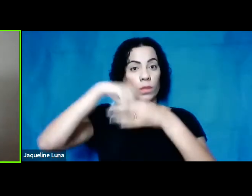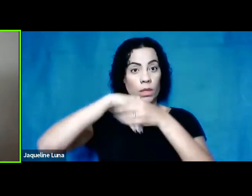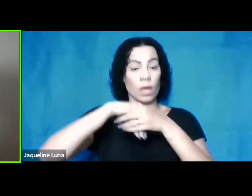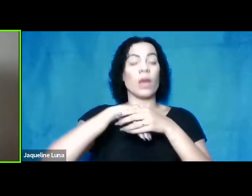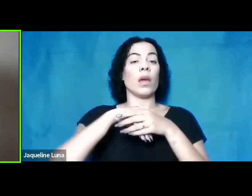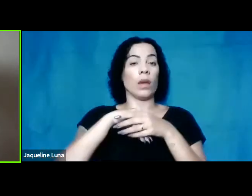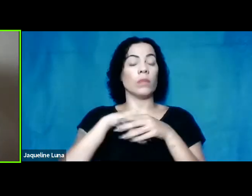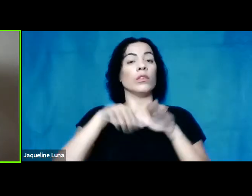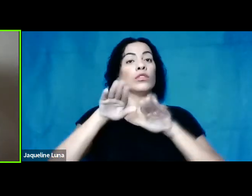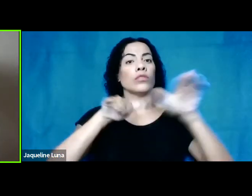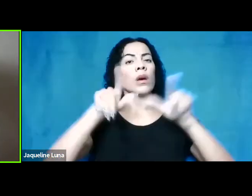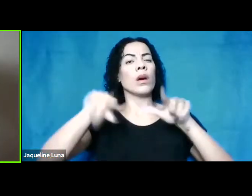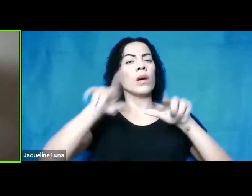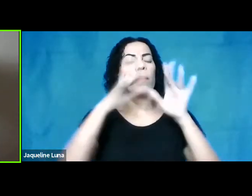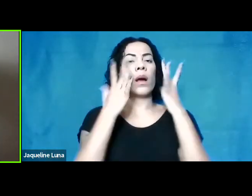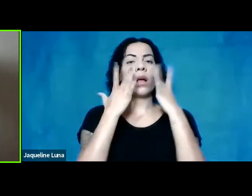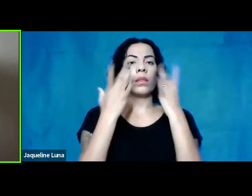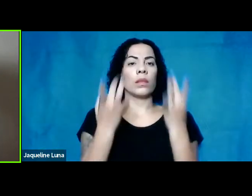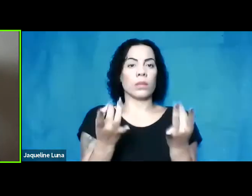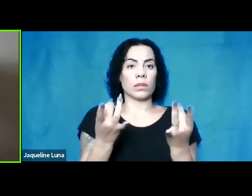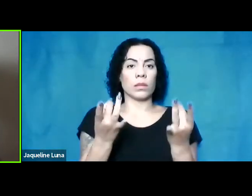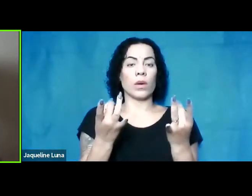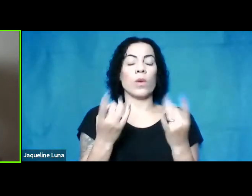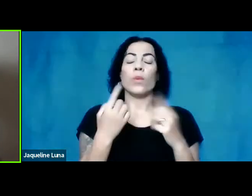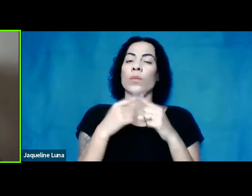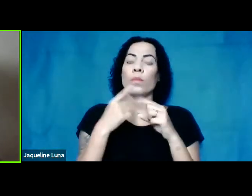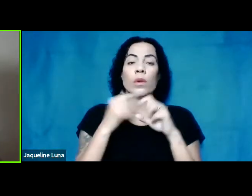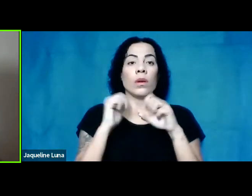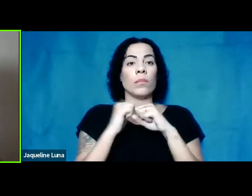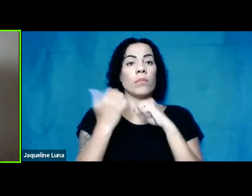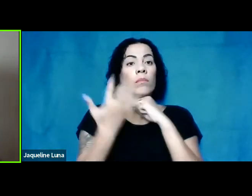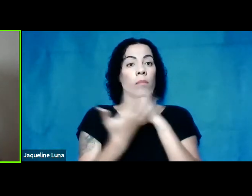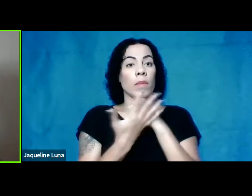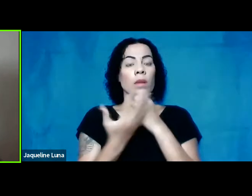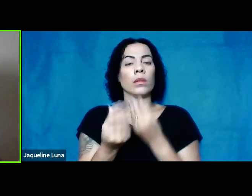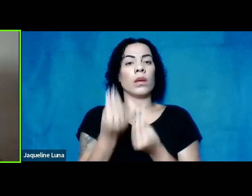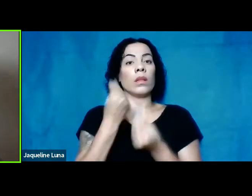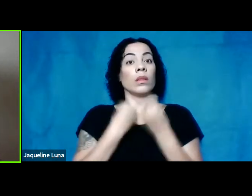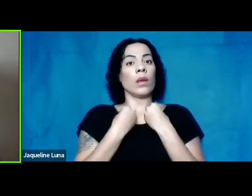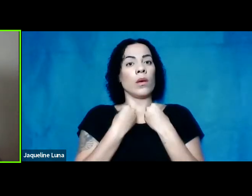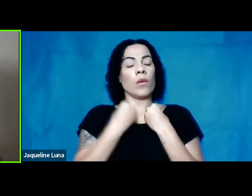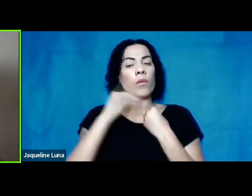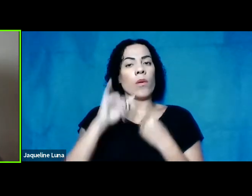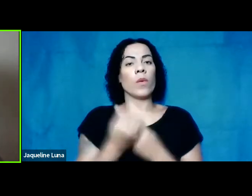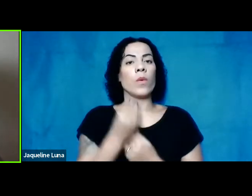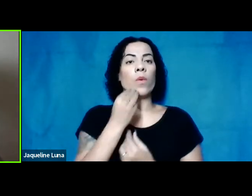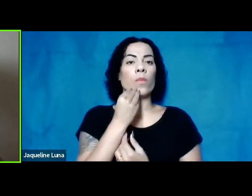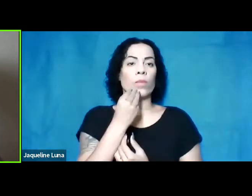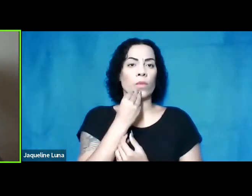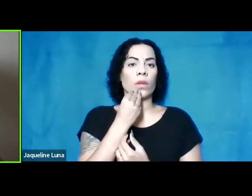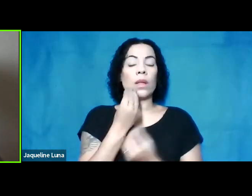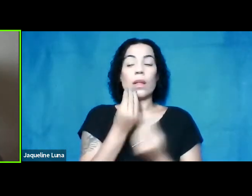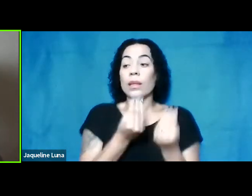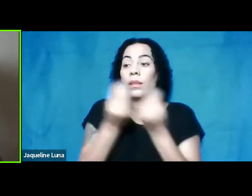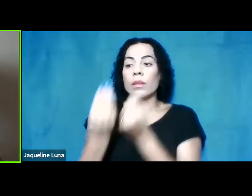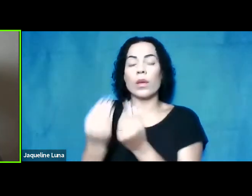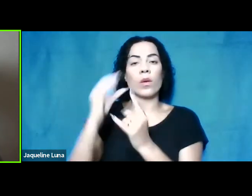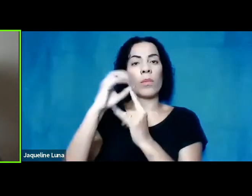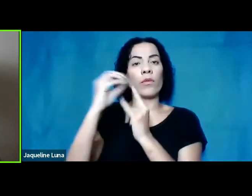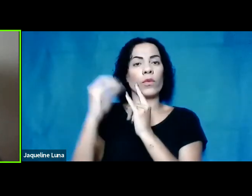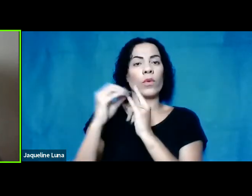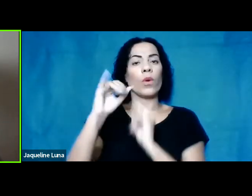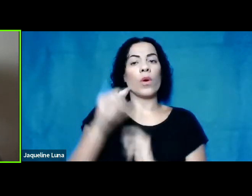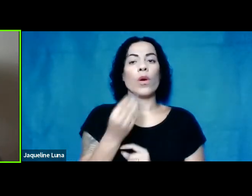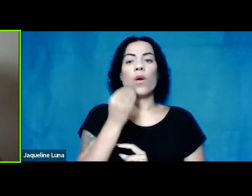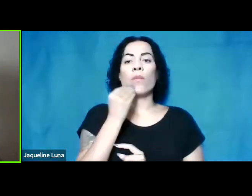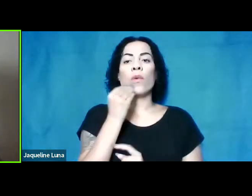atenção assim, de como que, acho que a pandemia nos deu uma oportunidade, deu para a Fiocruz uma oportunidade de